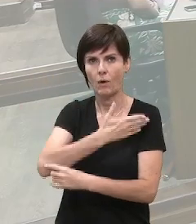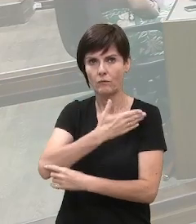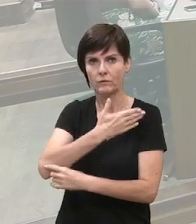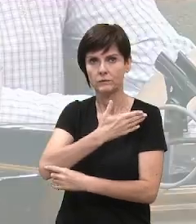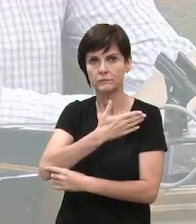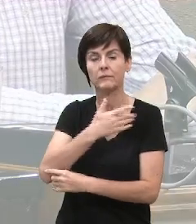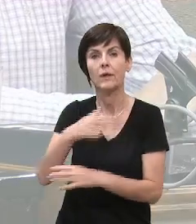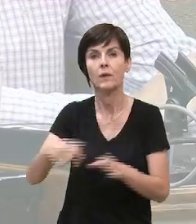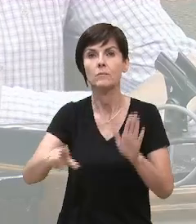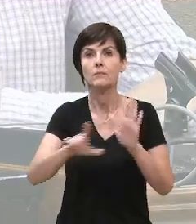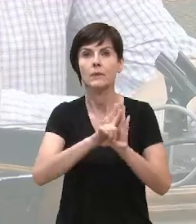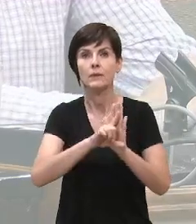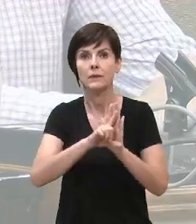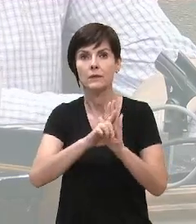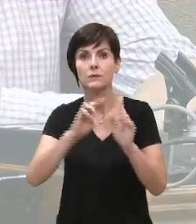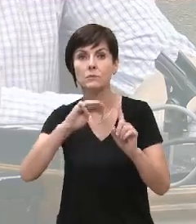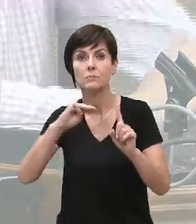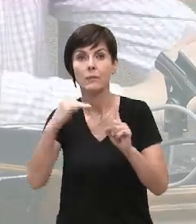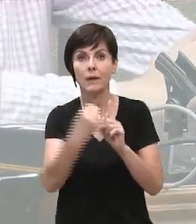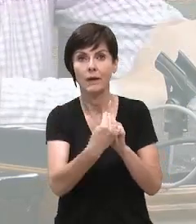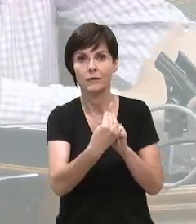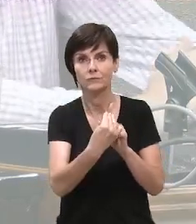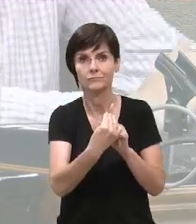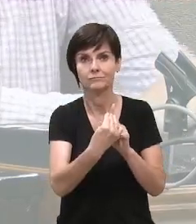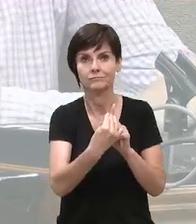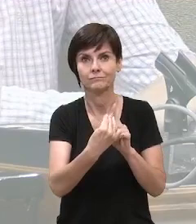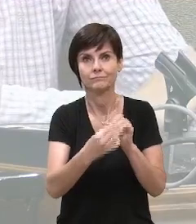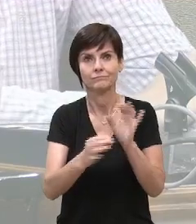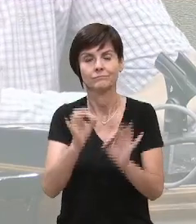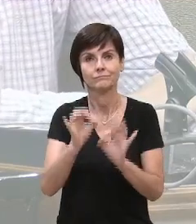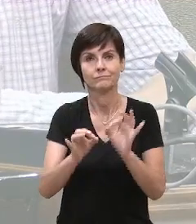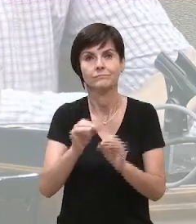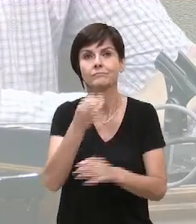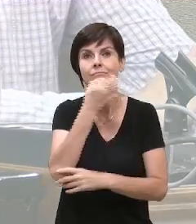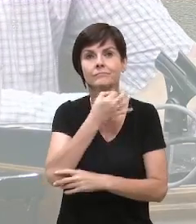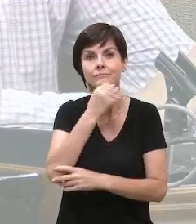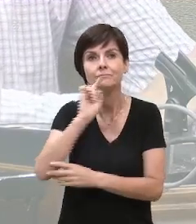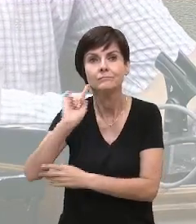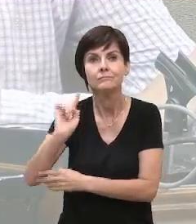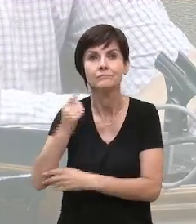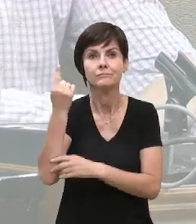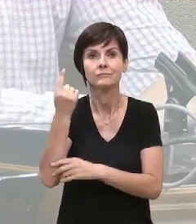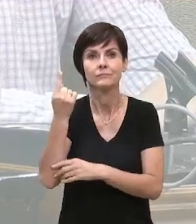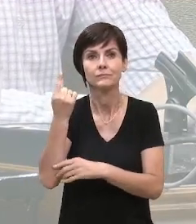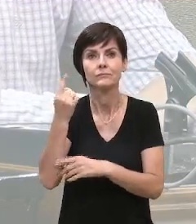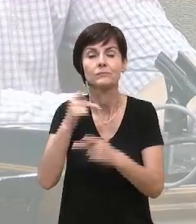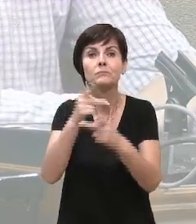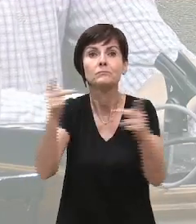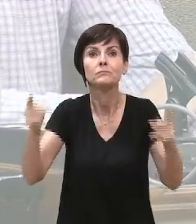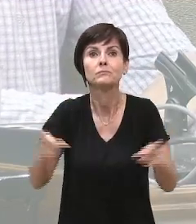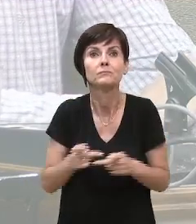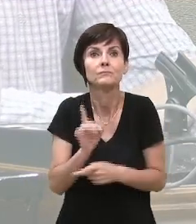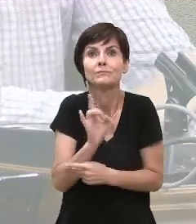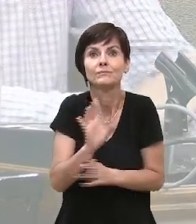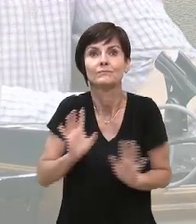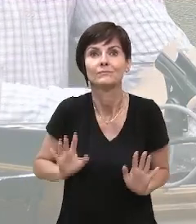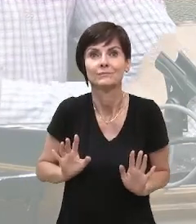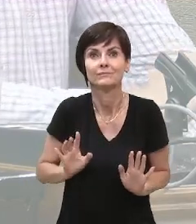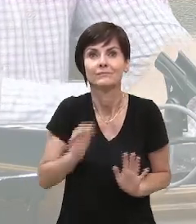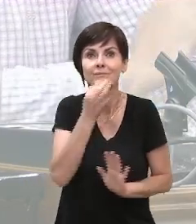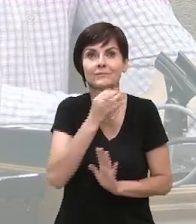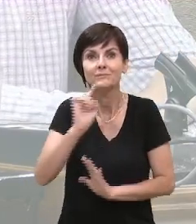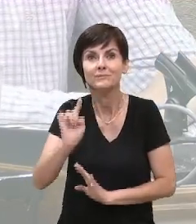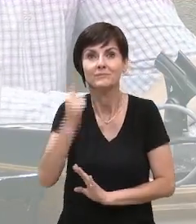mercado, não é uma lei de fórum, né? Imagina Caxias do Sul com uma única pizzaria. Imagina Caxias do Sul com uma única